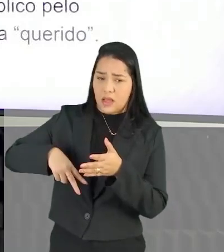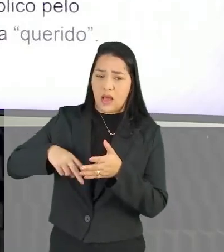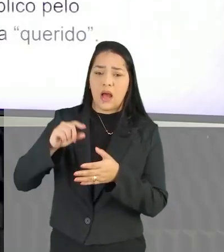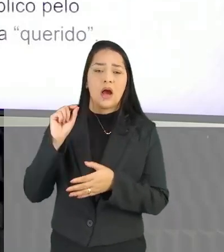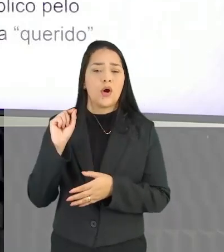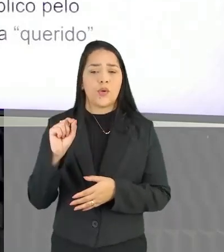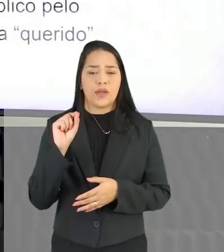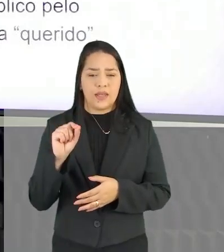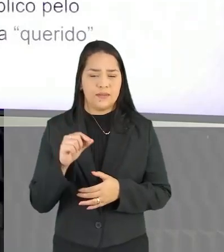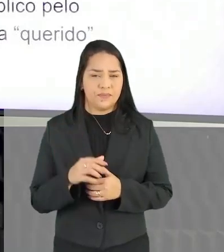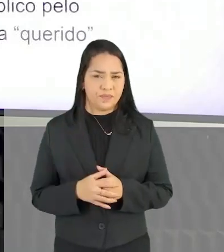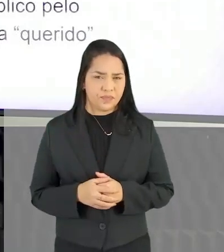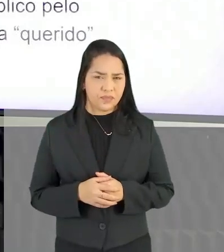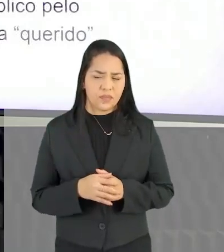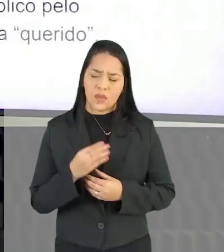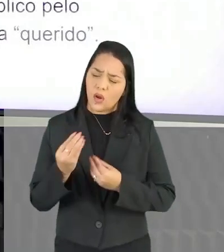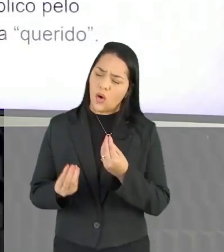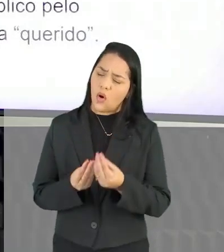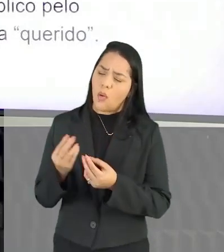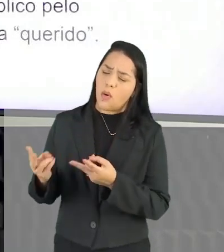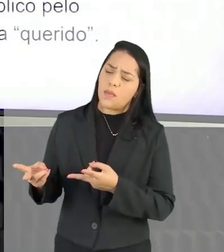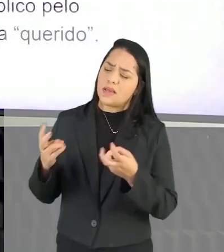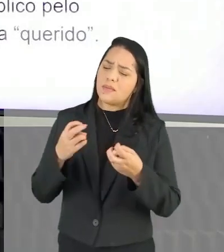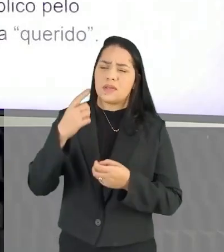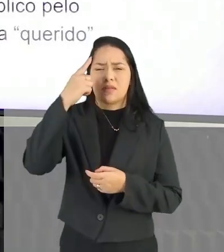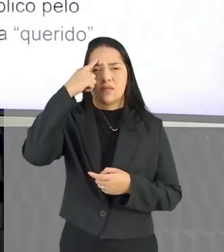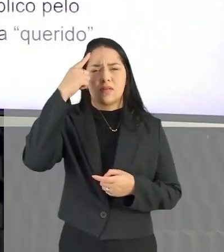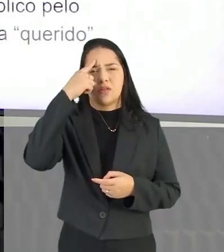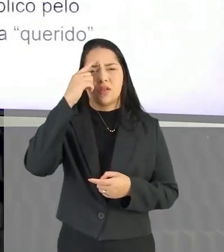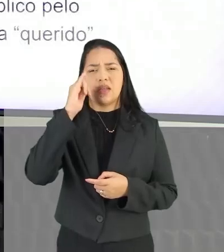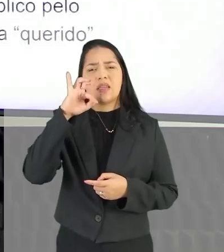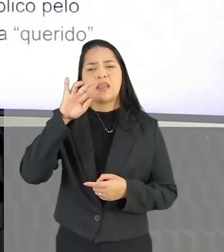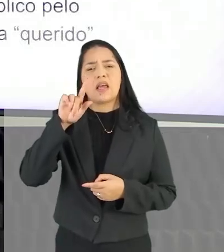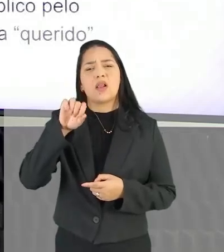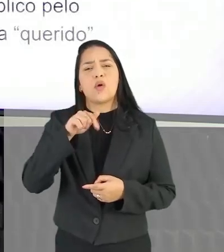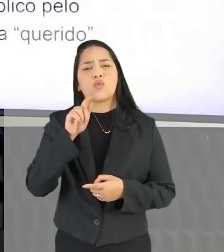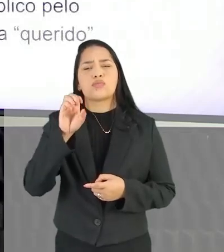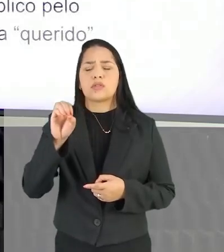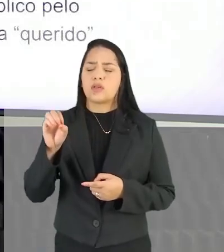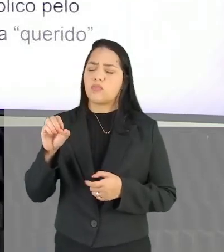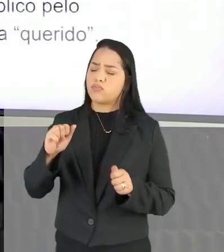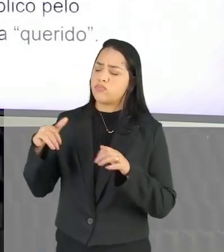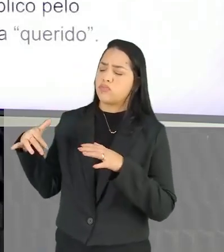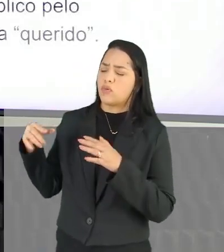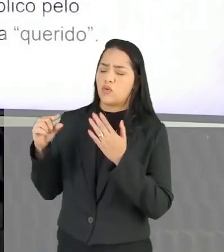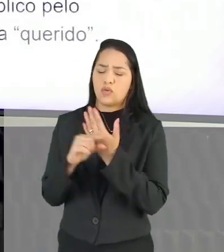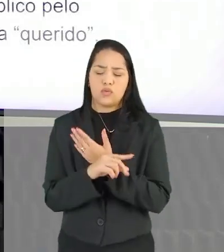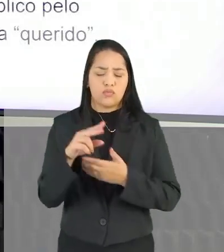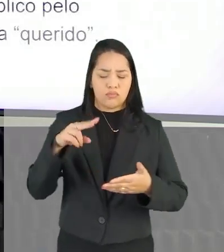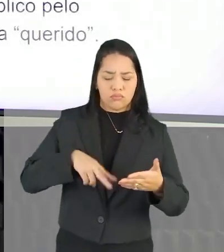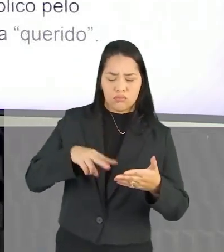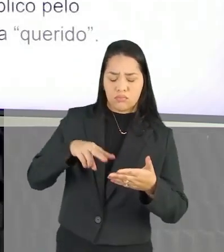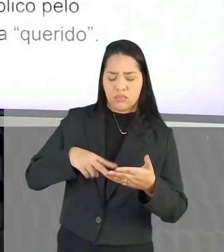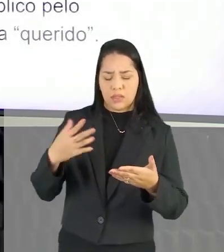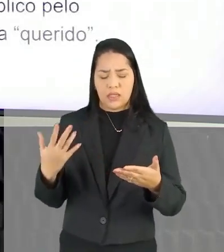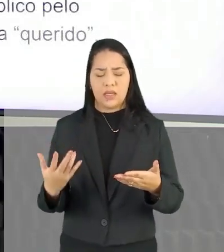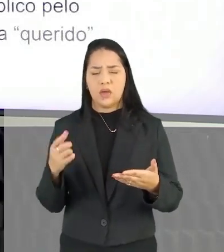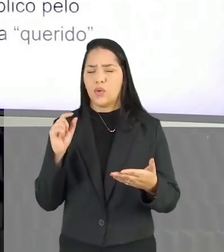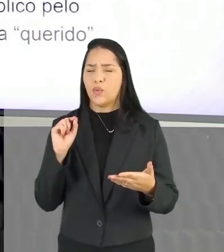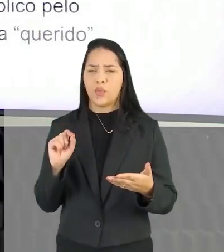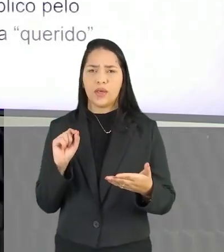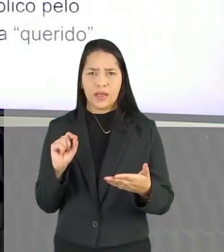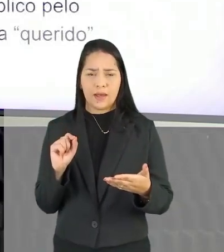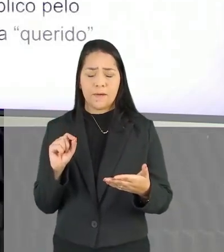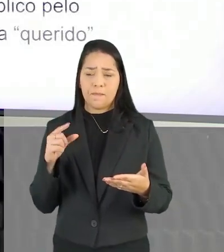recorrer a. Como é que a gente percebe essa ideia de interlocução com o público leitor? É quando eu estou fazendo uma leitura e, de alguma